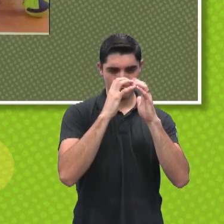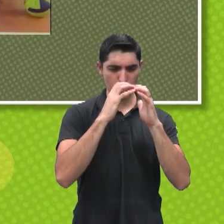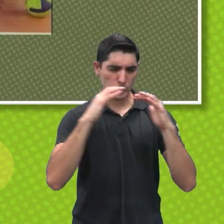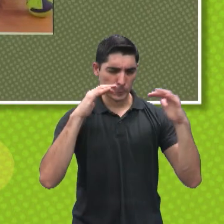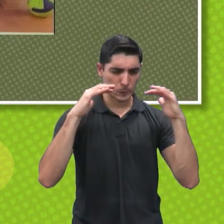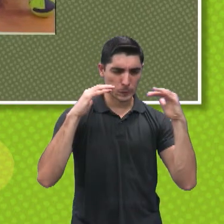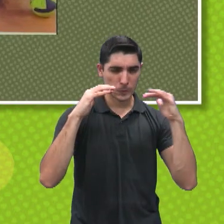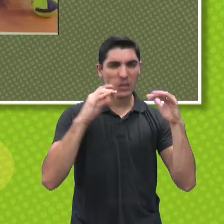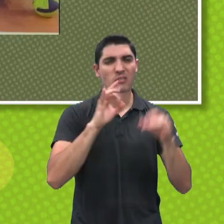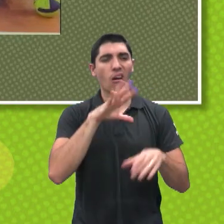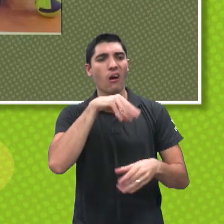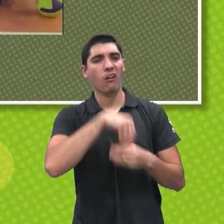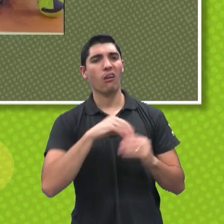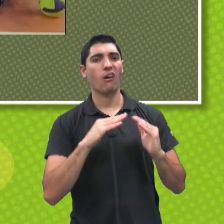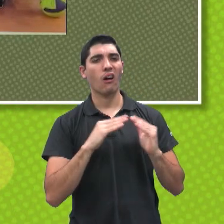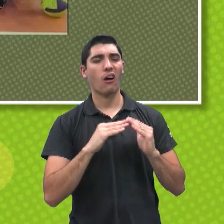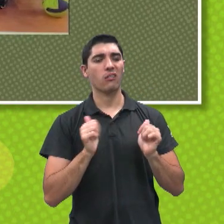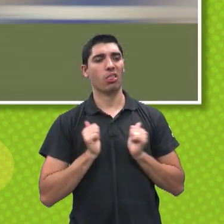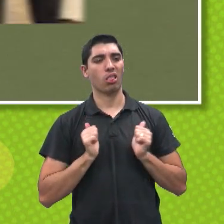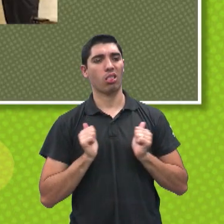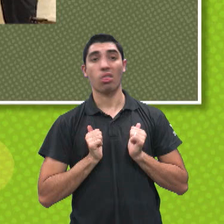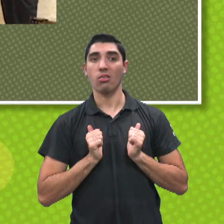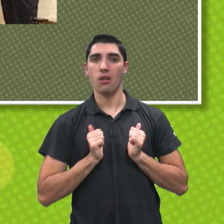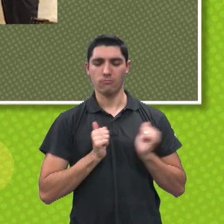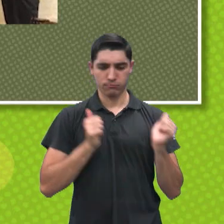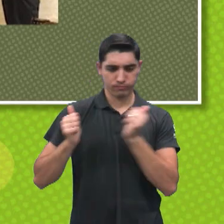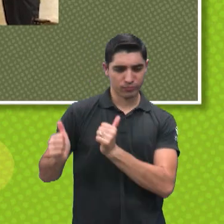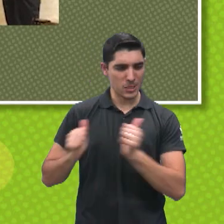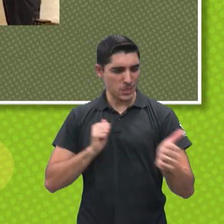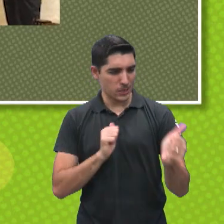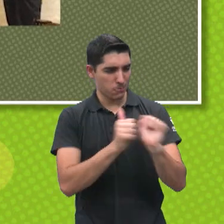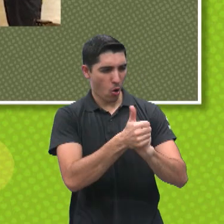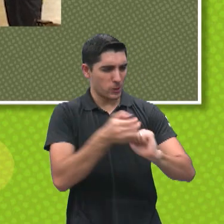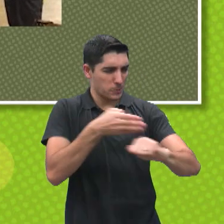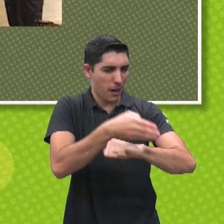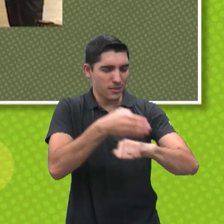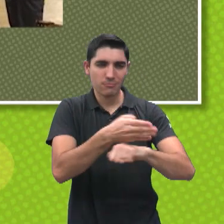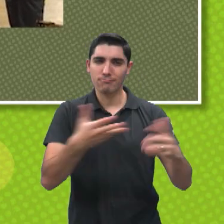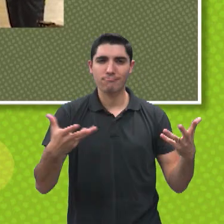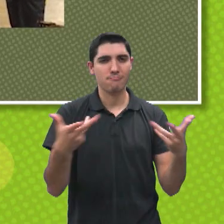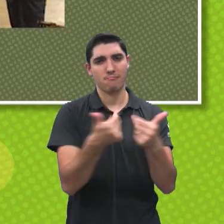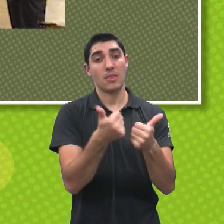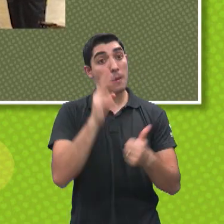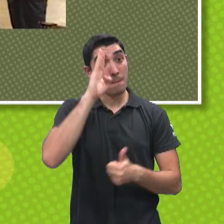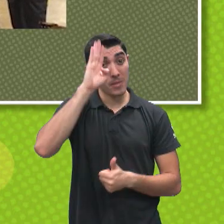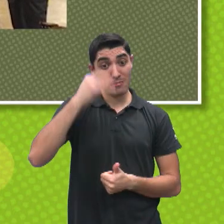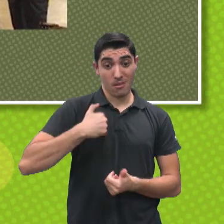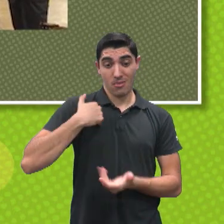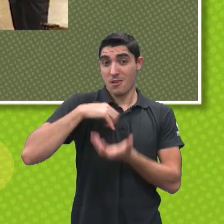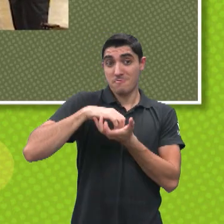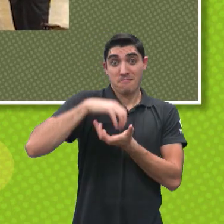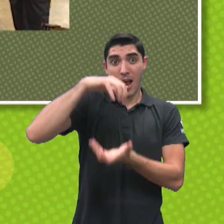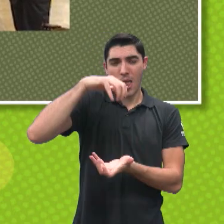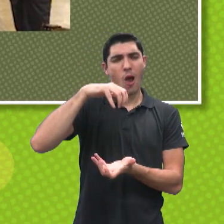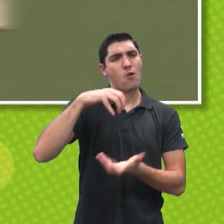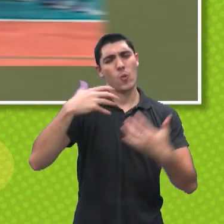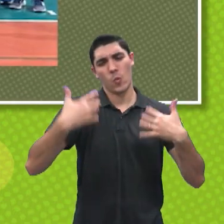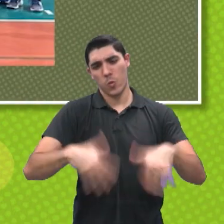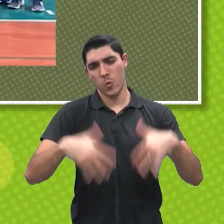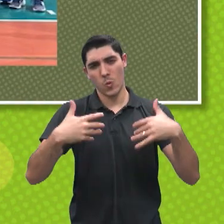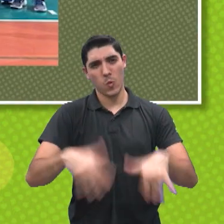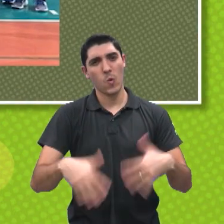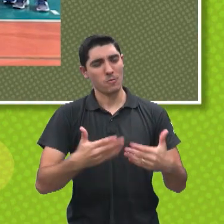parado em casa, no sofá. Sempre bom praticar esporte e ainda mais na melhor idade aí, né? Os vovôs e as vovós,